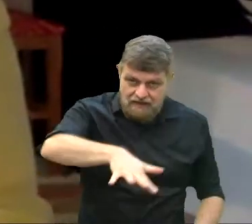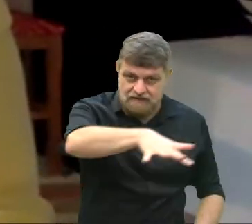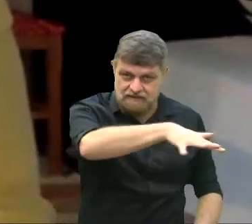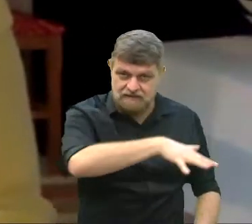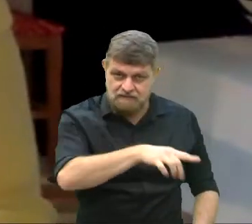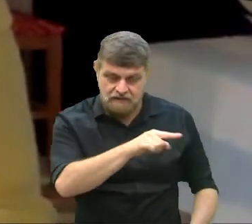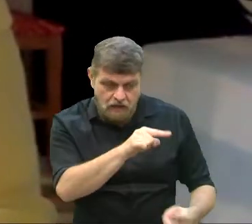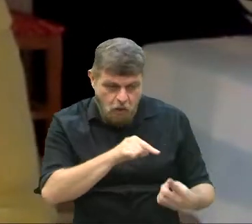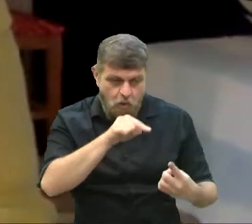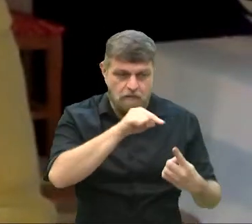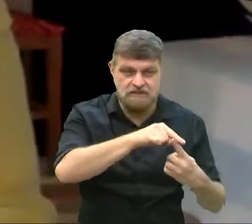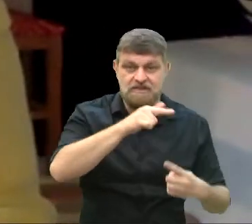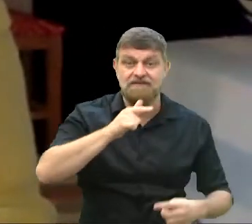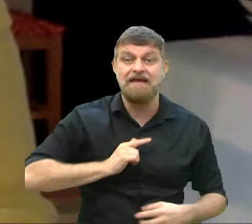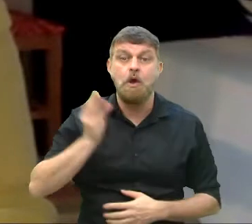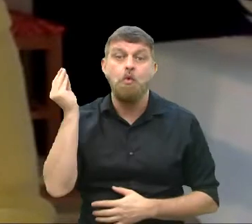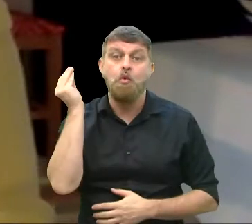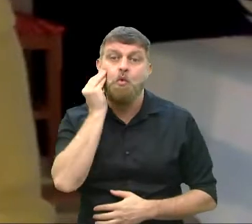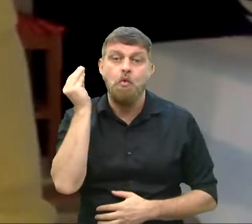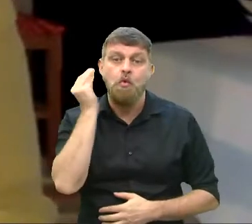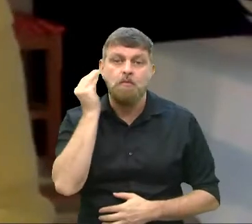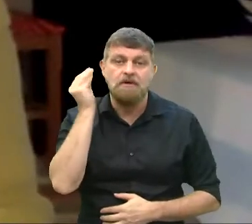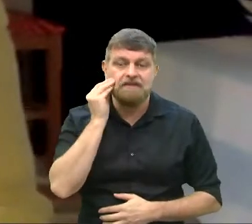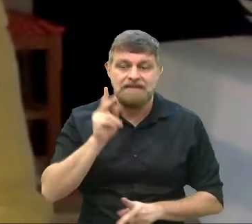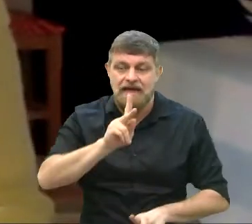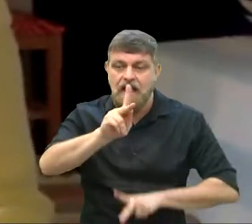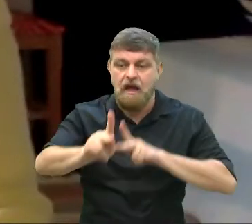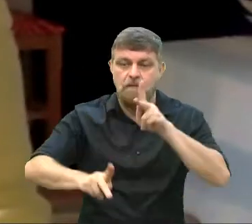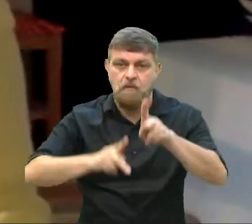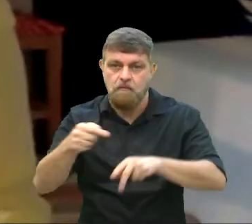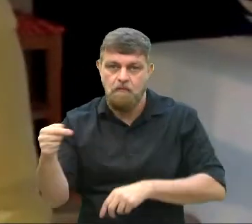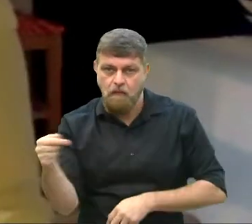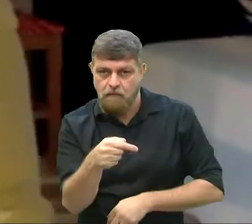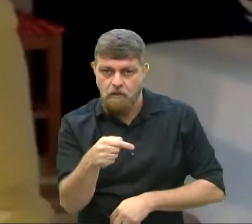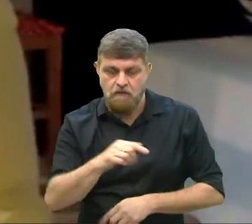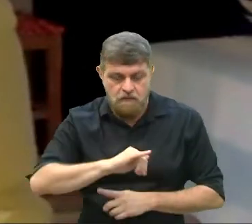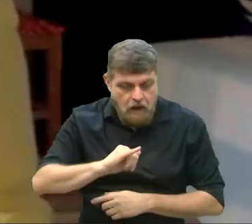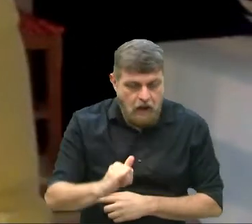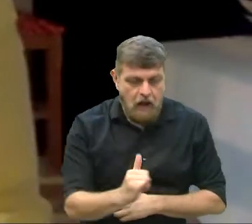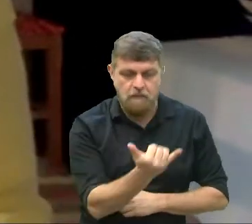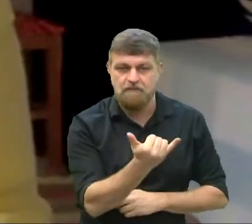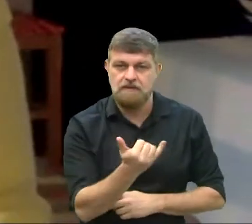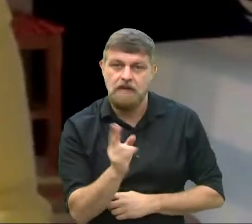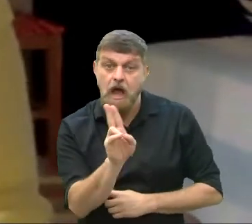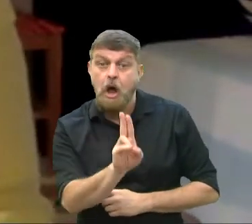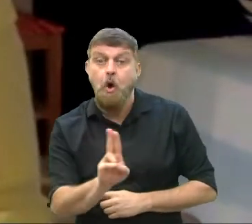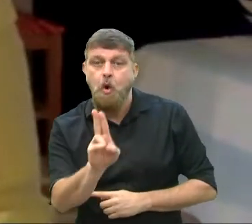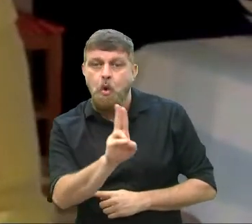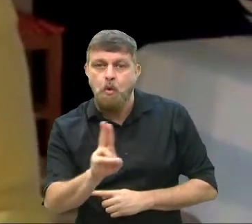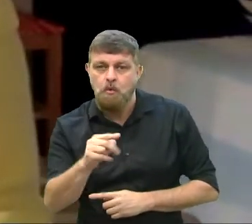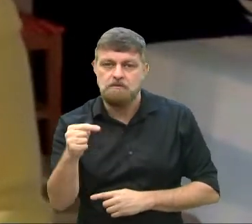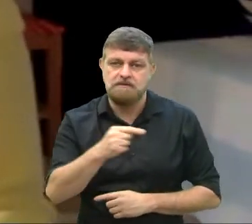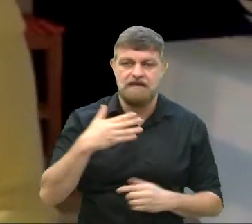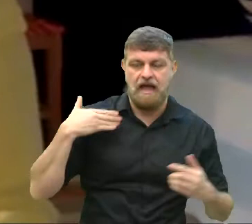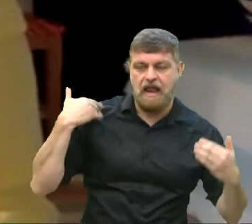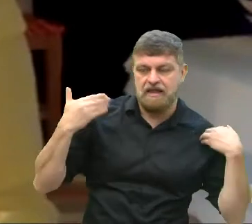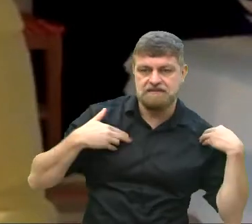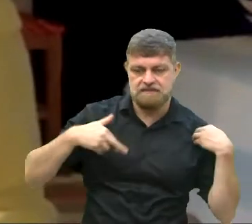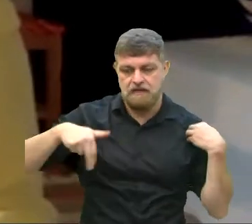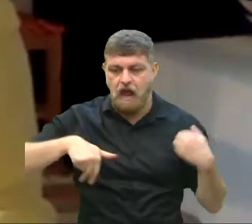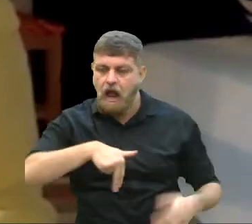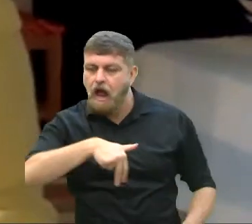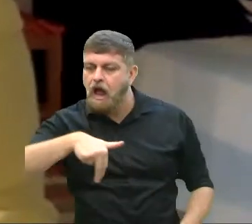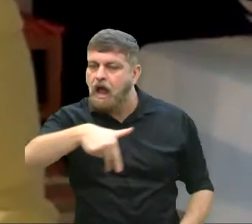proporcionar diversas oportunidades para o público, né? Oportunidades de uso público, de lazer, de caminhar